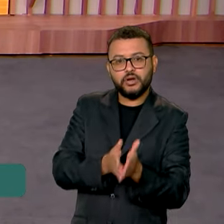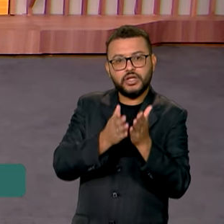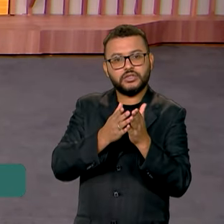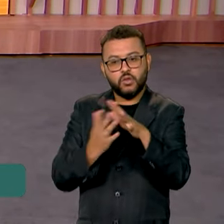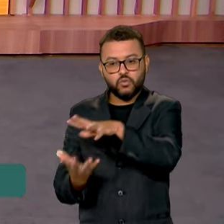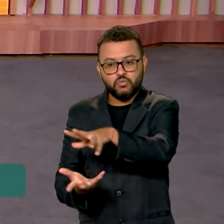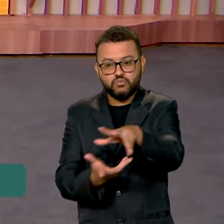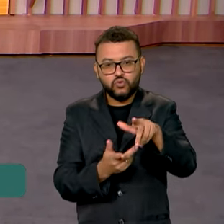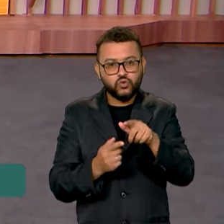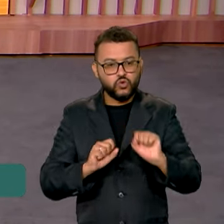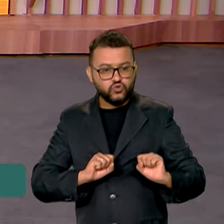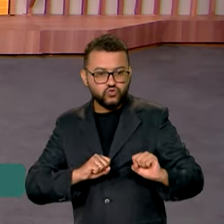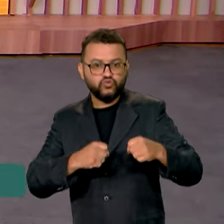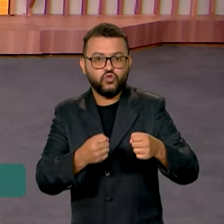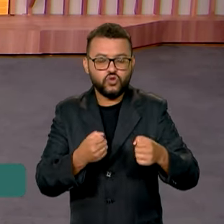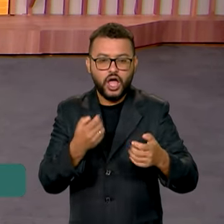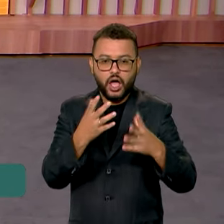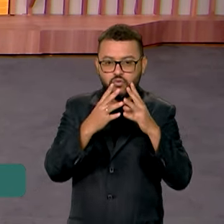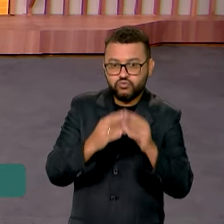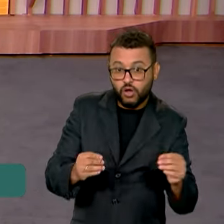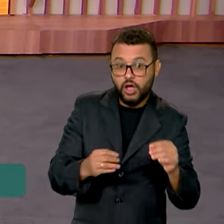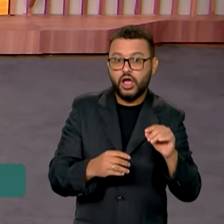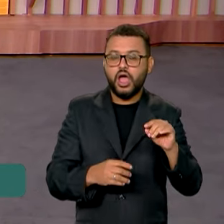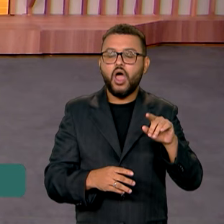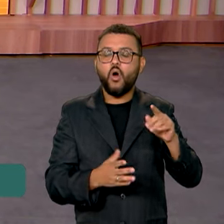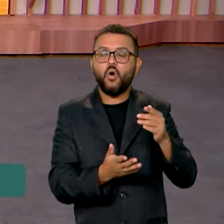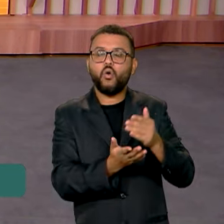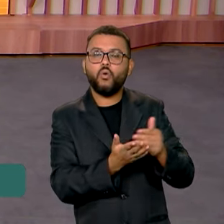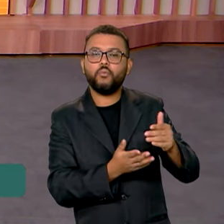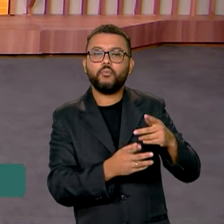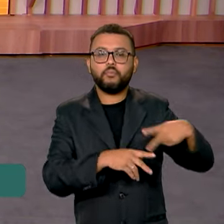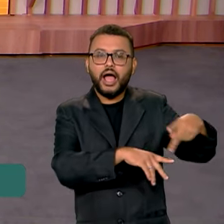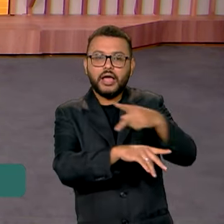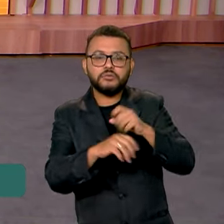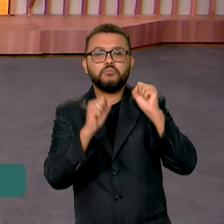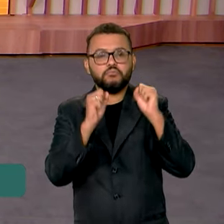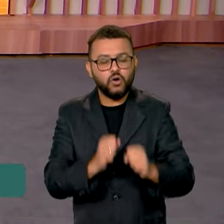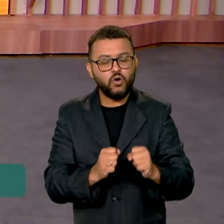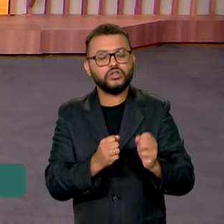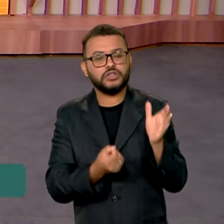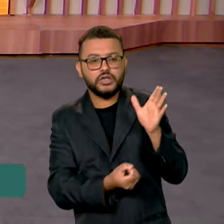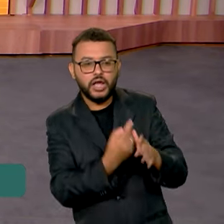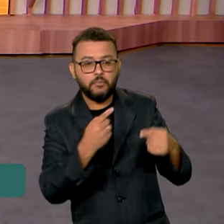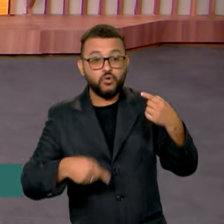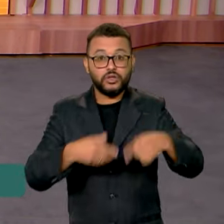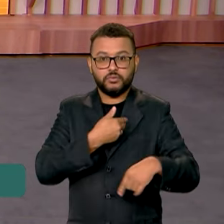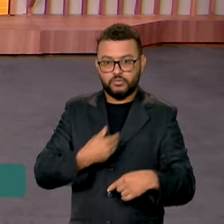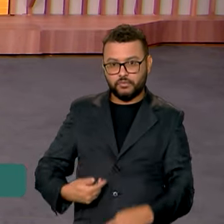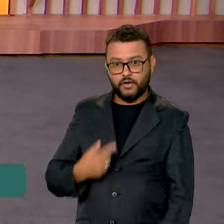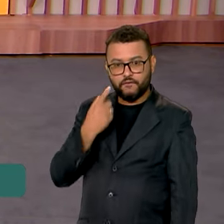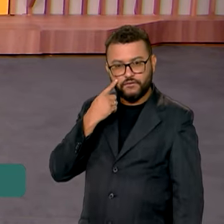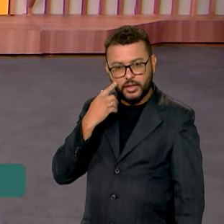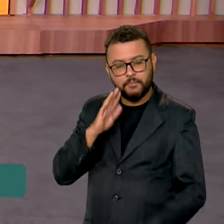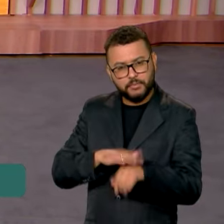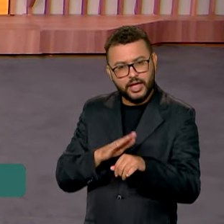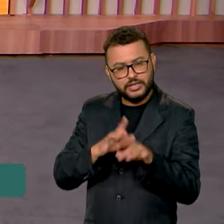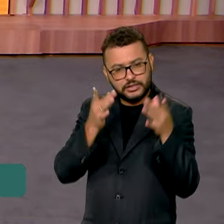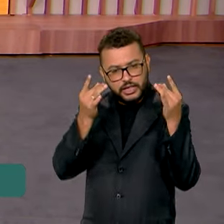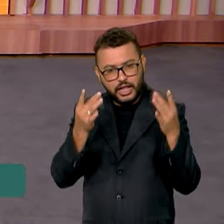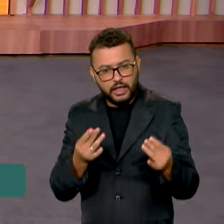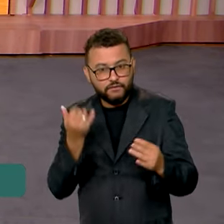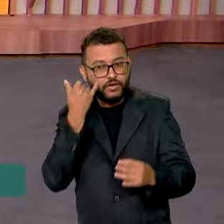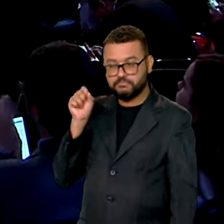Os países já podem aderir à iniciativa para financiar políticas públicas no setor. Vamos ver mais detalhes